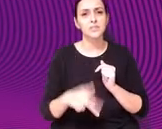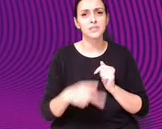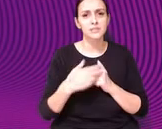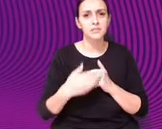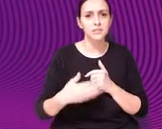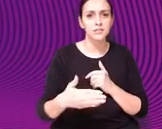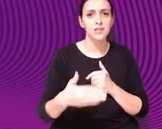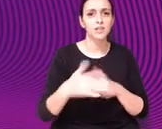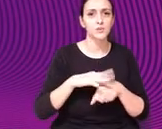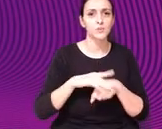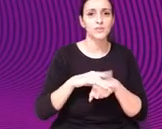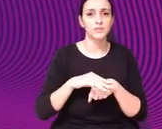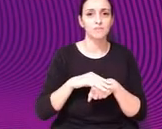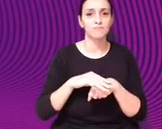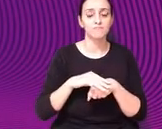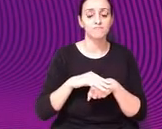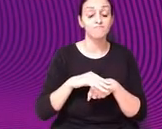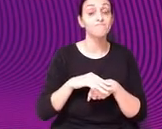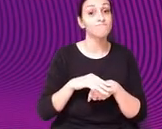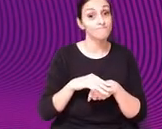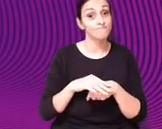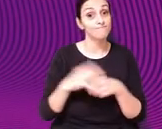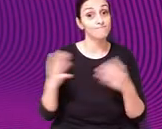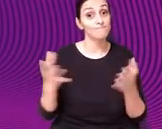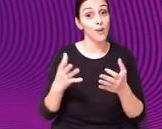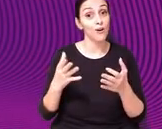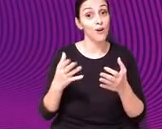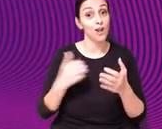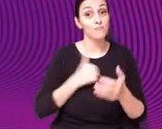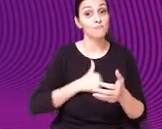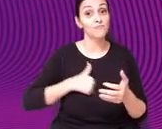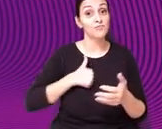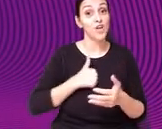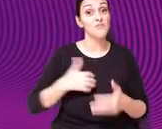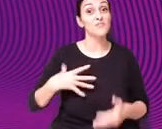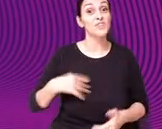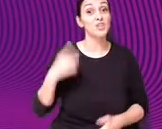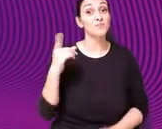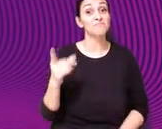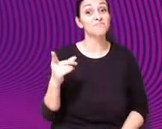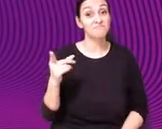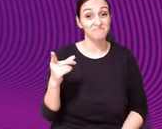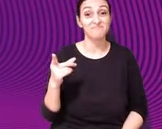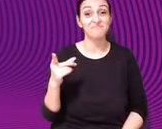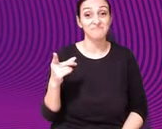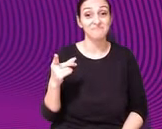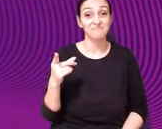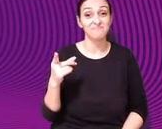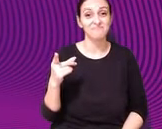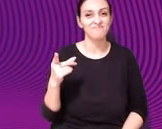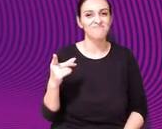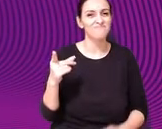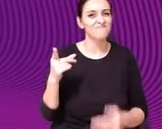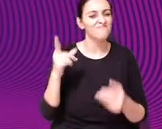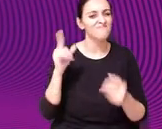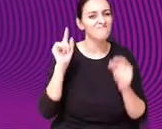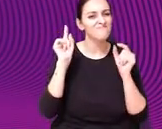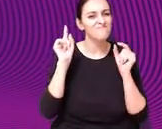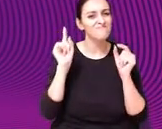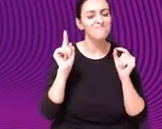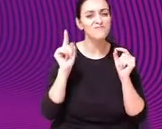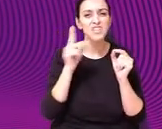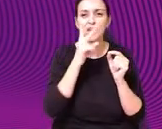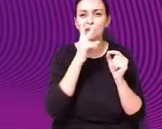doente. E traz um eco do filho. E o eco do filho mostra exatamente isso, inequivocamente